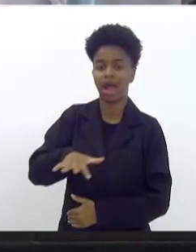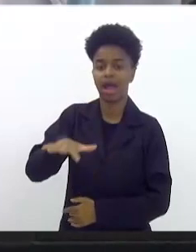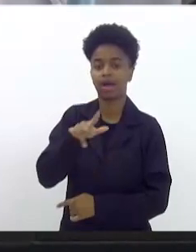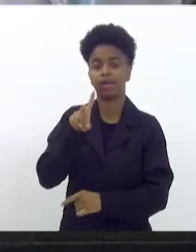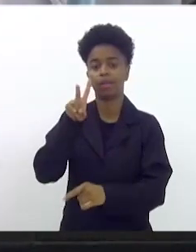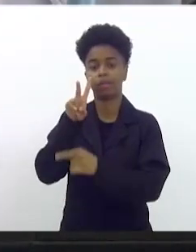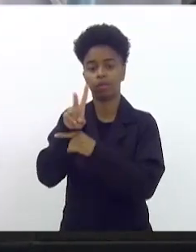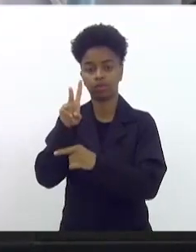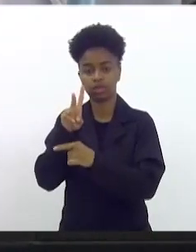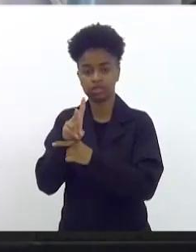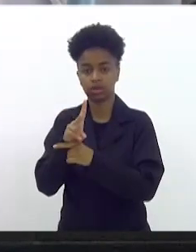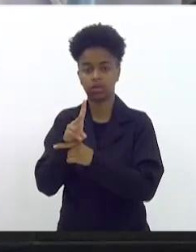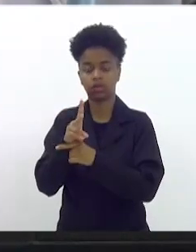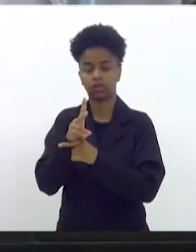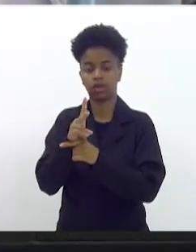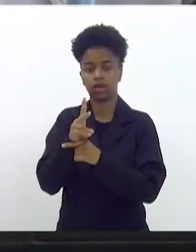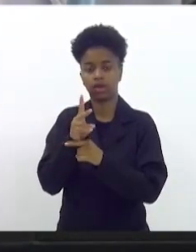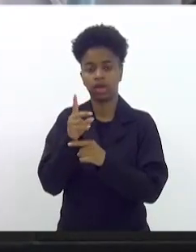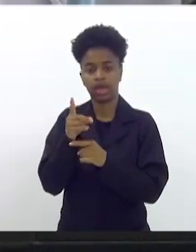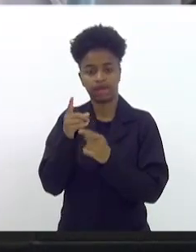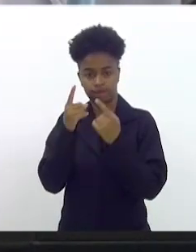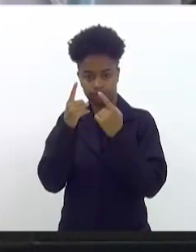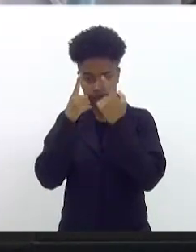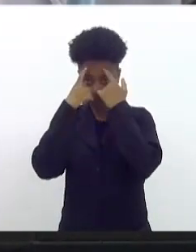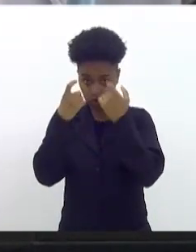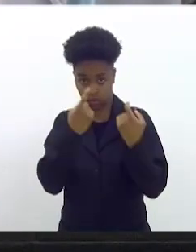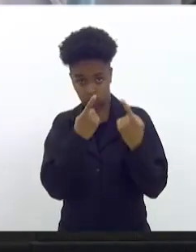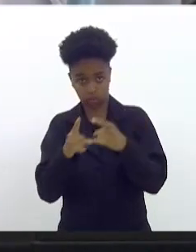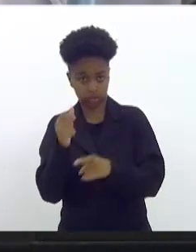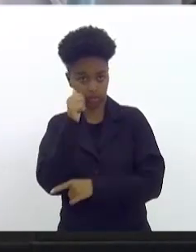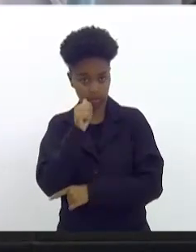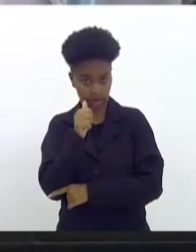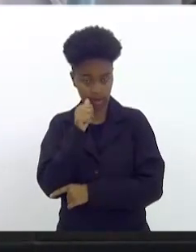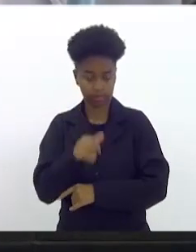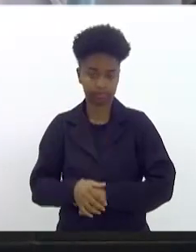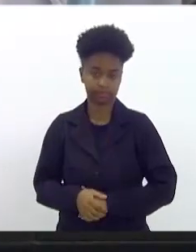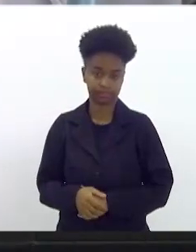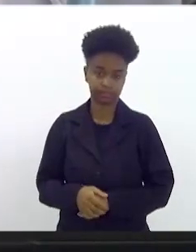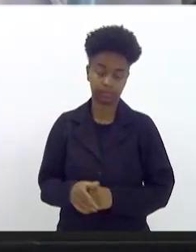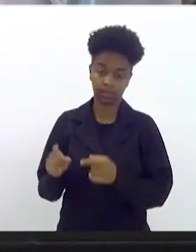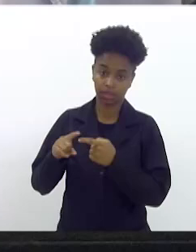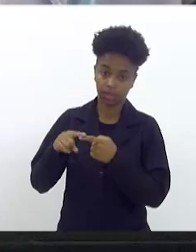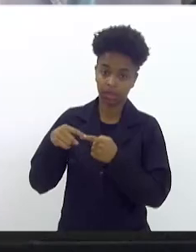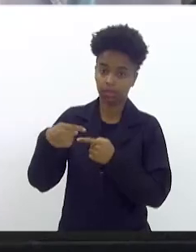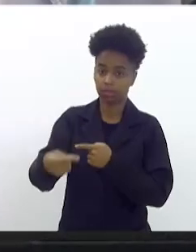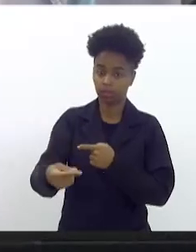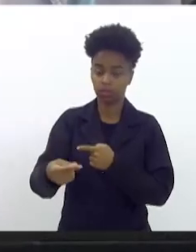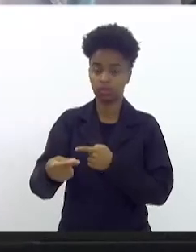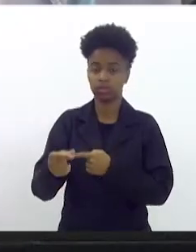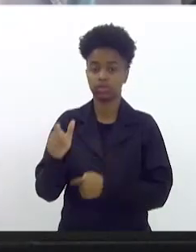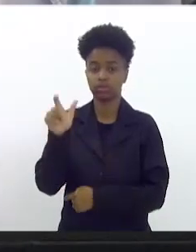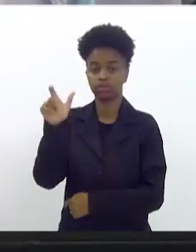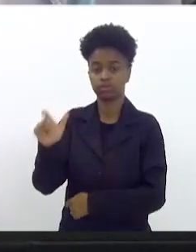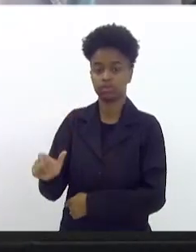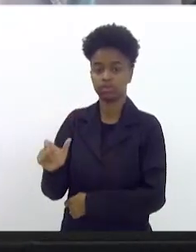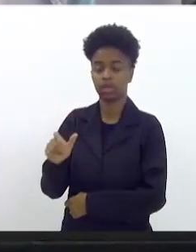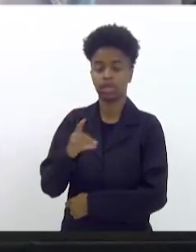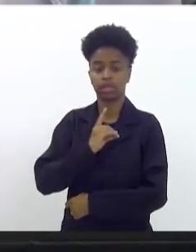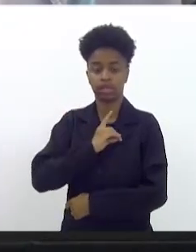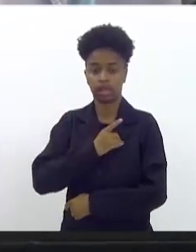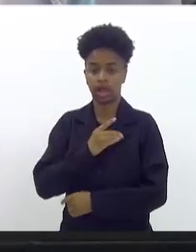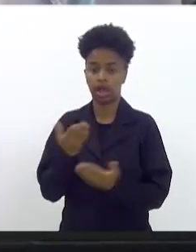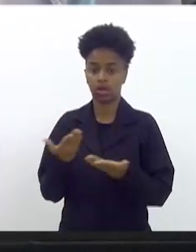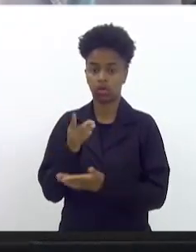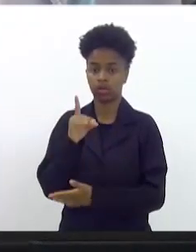proteção e do enfrentamento à violência contra a mulher. Logo em seguida, a gente vai ouvir o atual delegado da